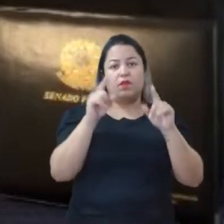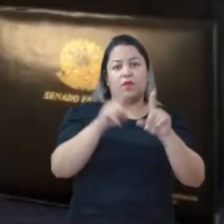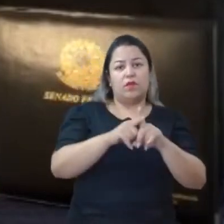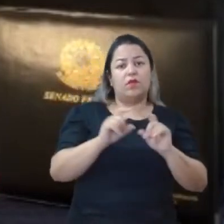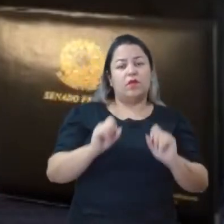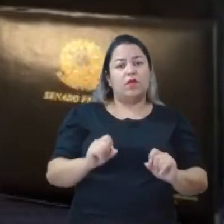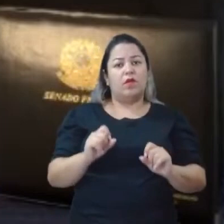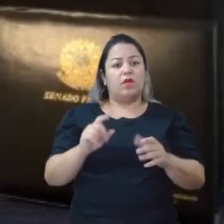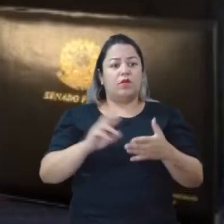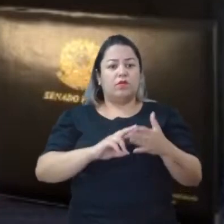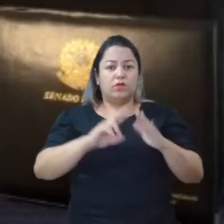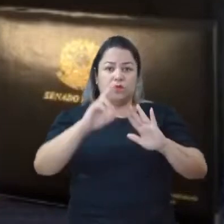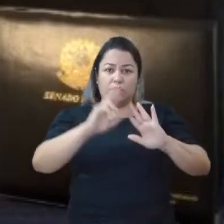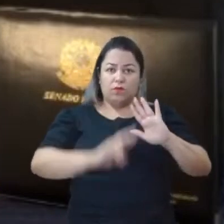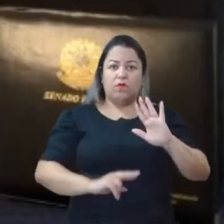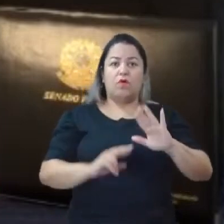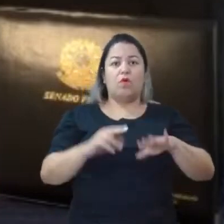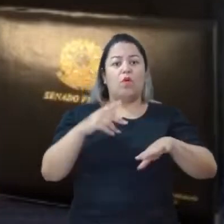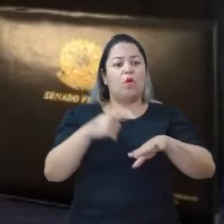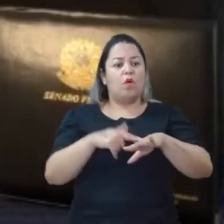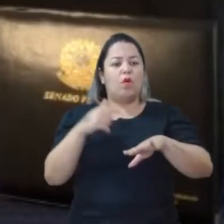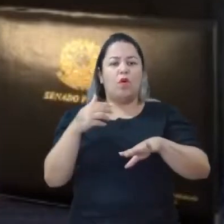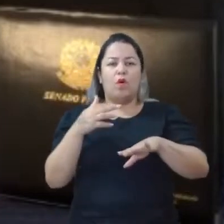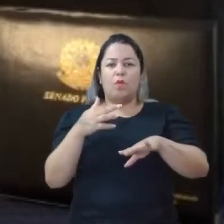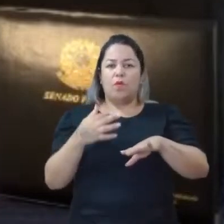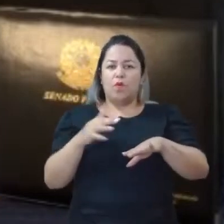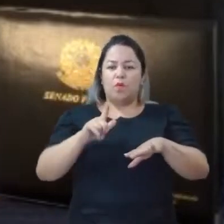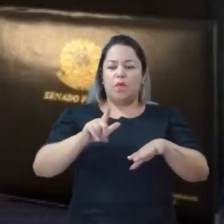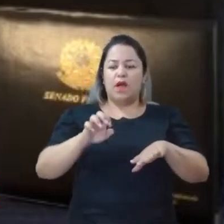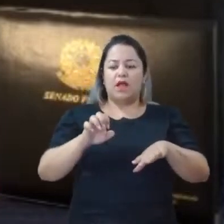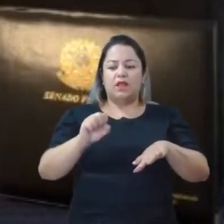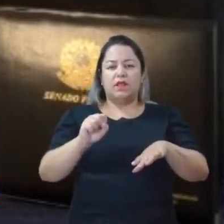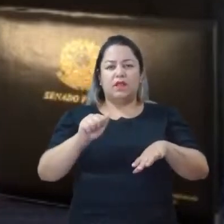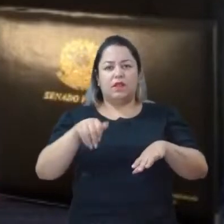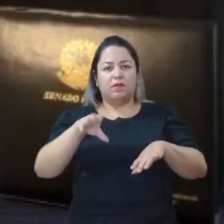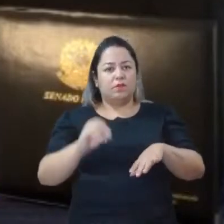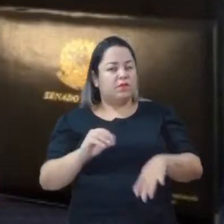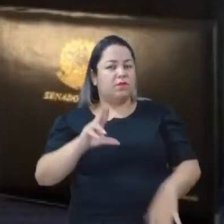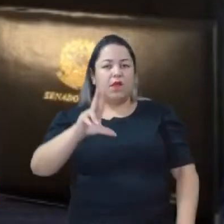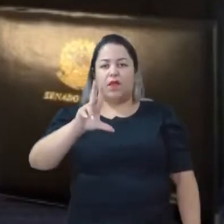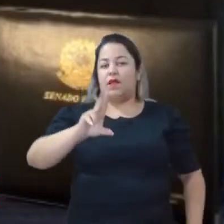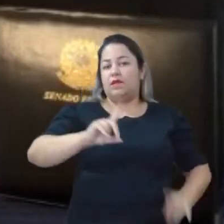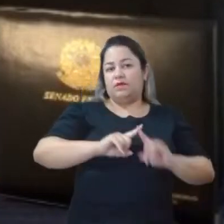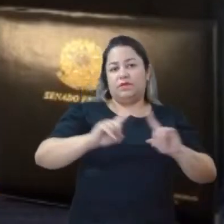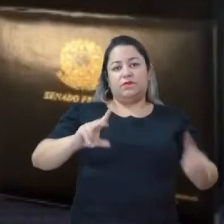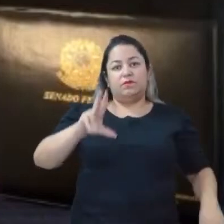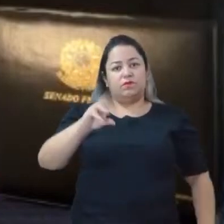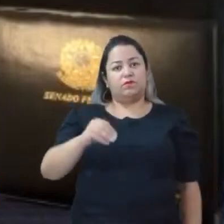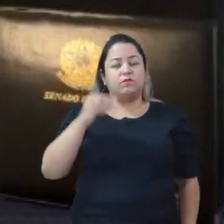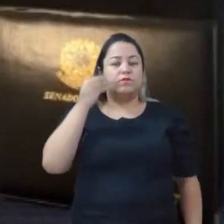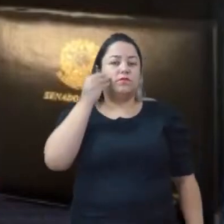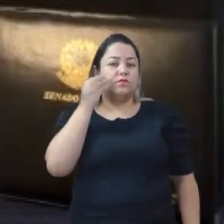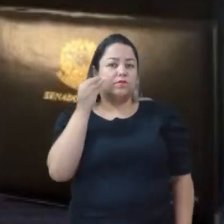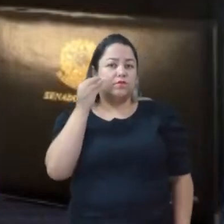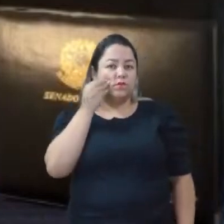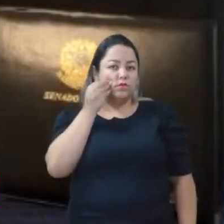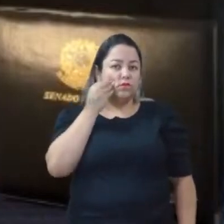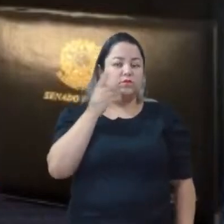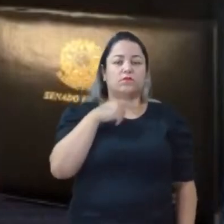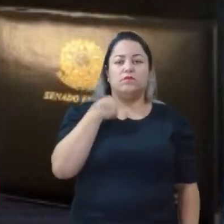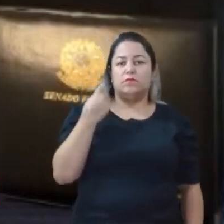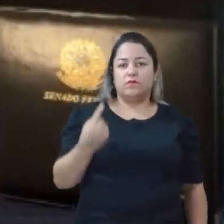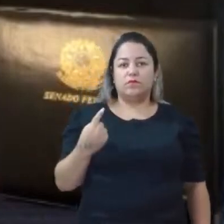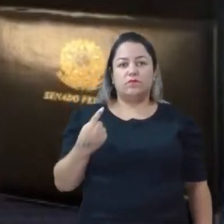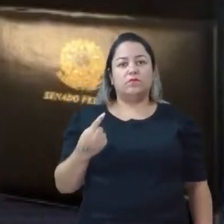lesão corporal grave, mas não tentativa de homicídio. O indivíduo teve